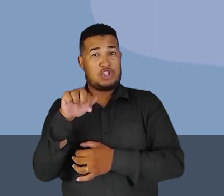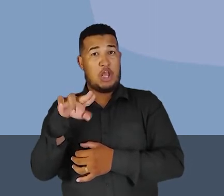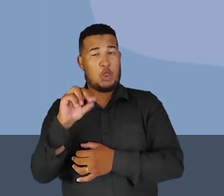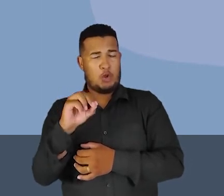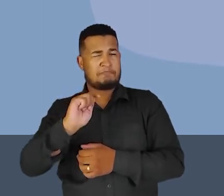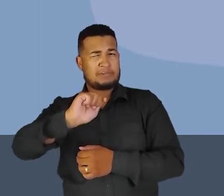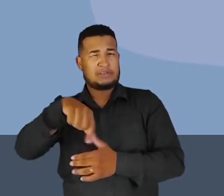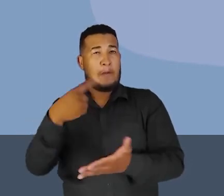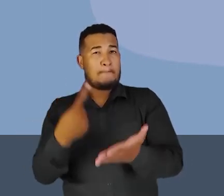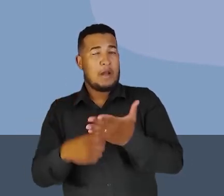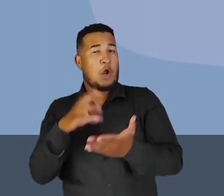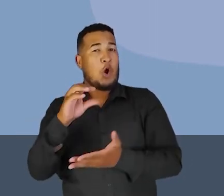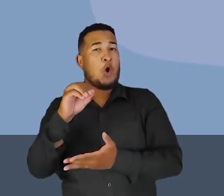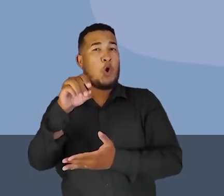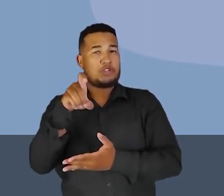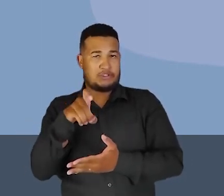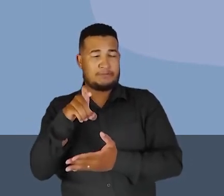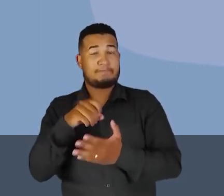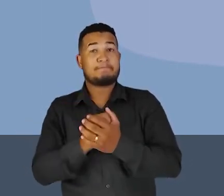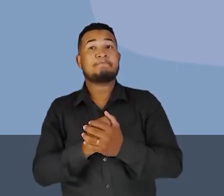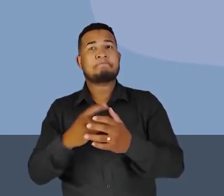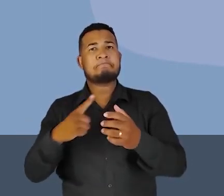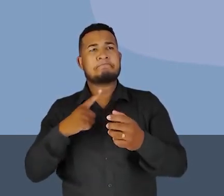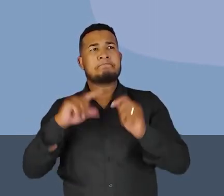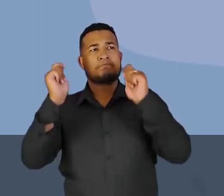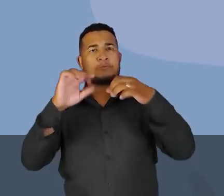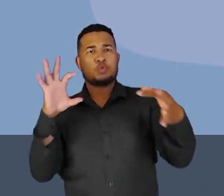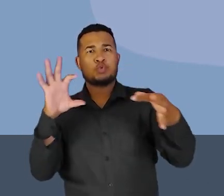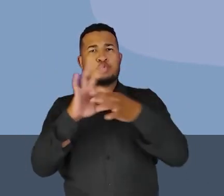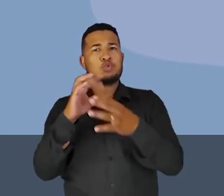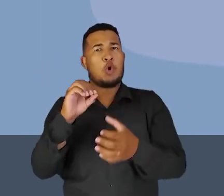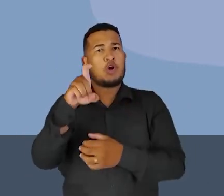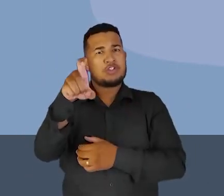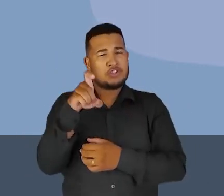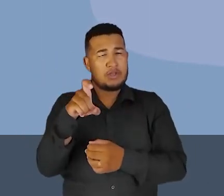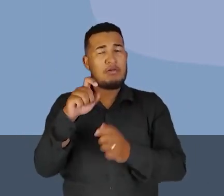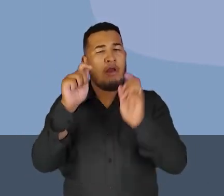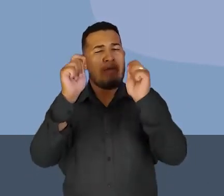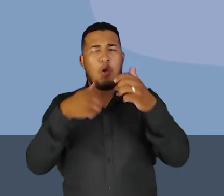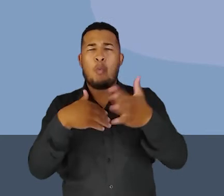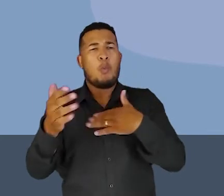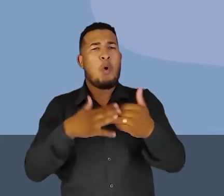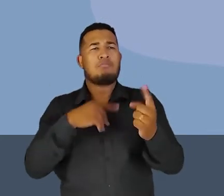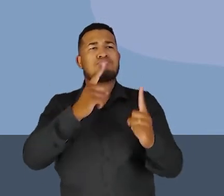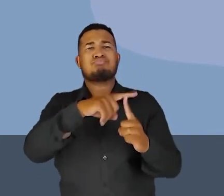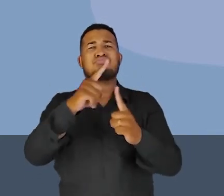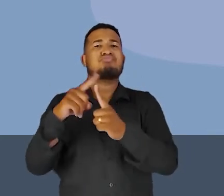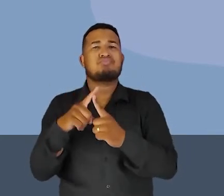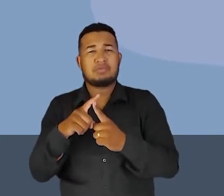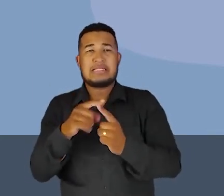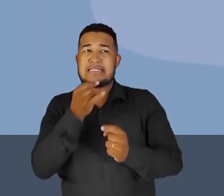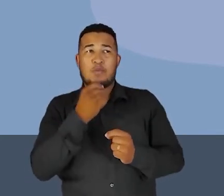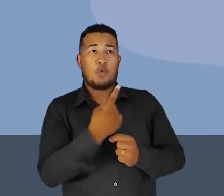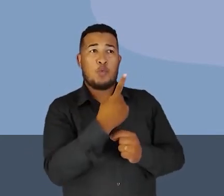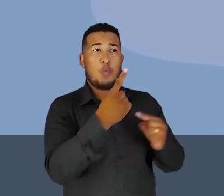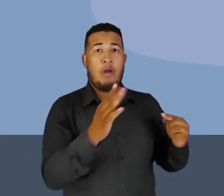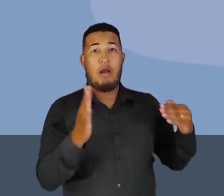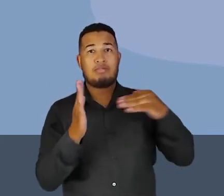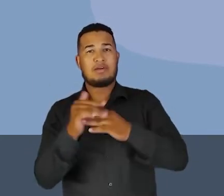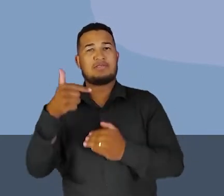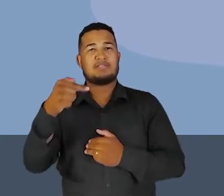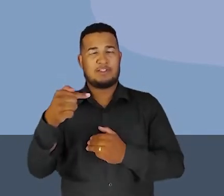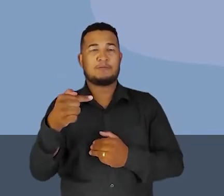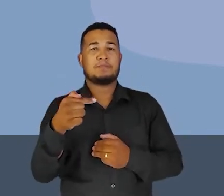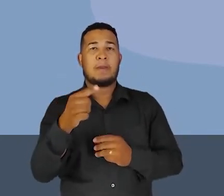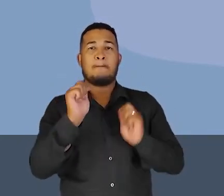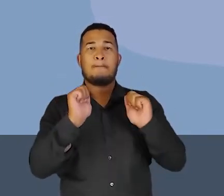vai ter esse elemento se ligando ao oxigênio e esse elemento pode ter qualquer carga, que varia de 1 a 7. Então, ele